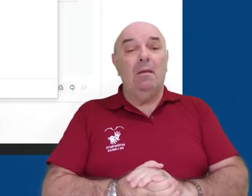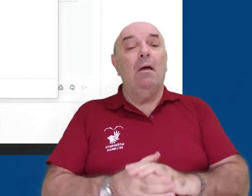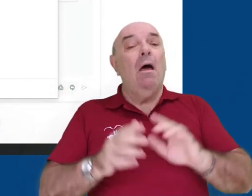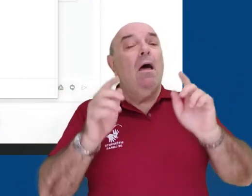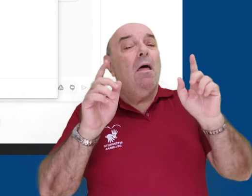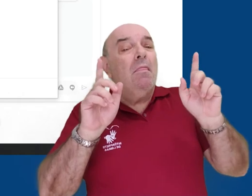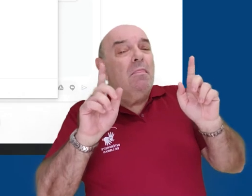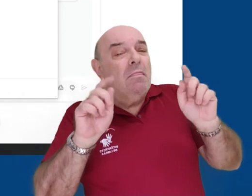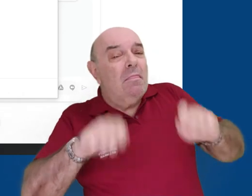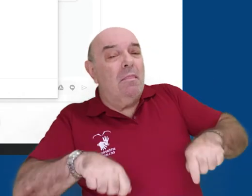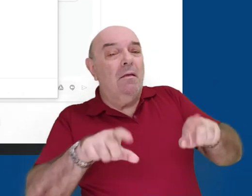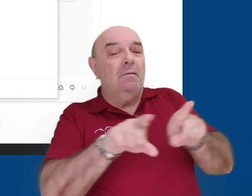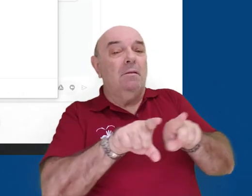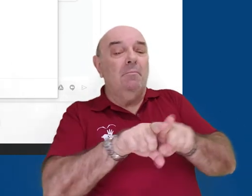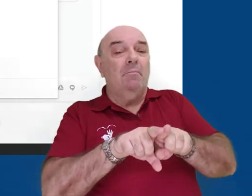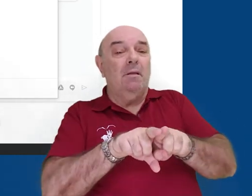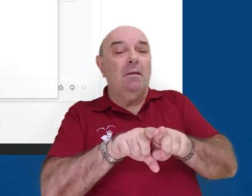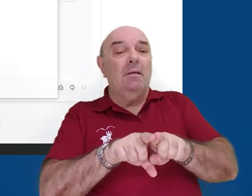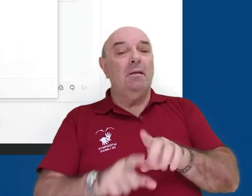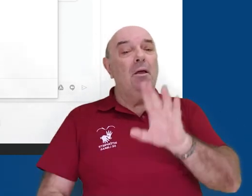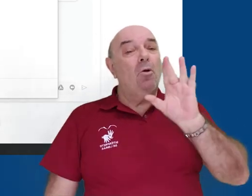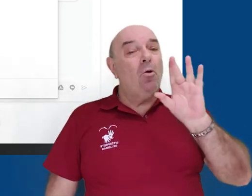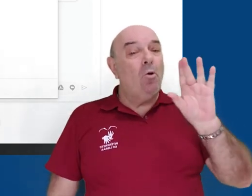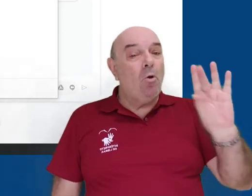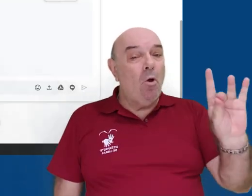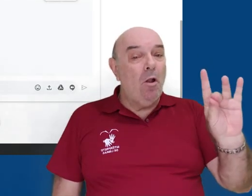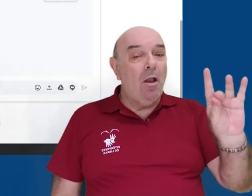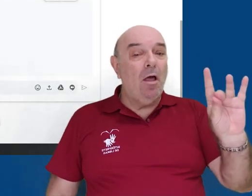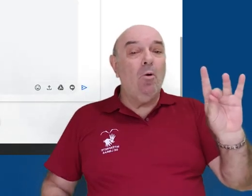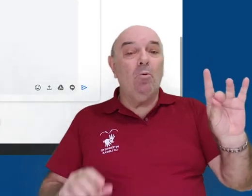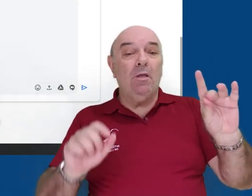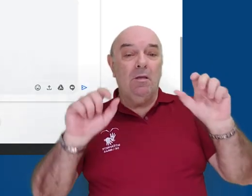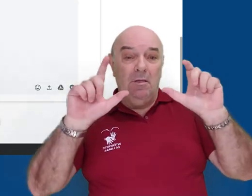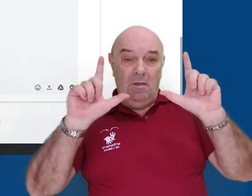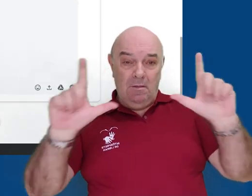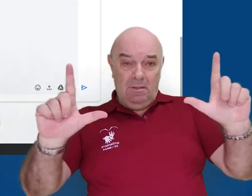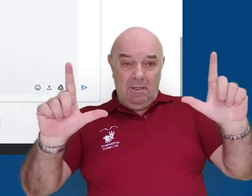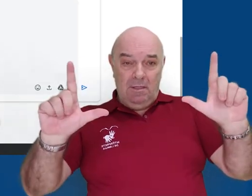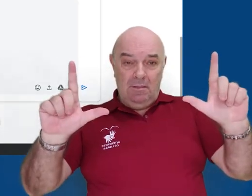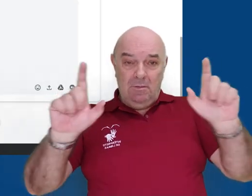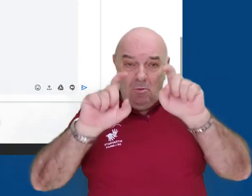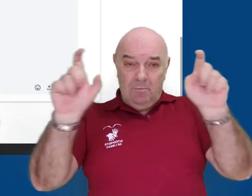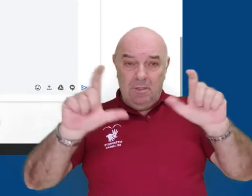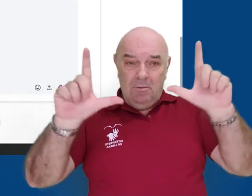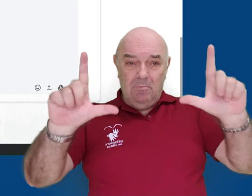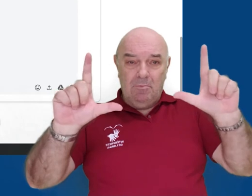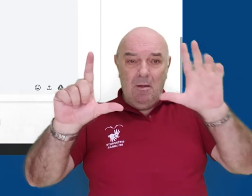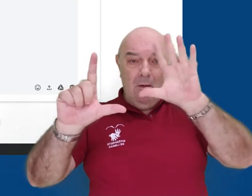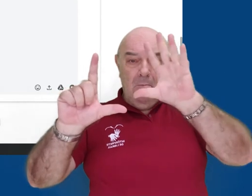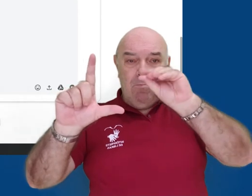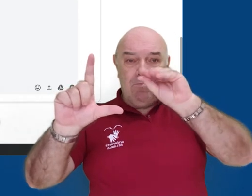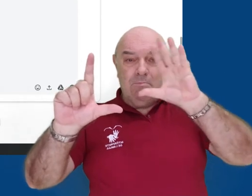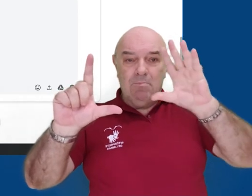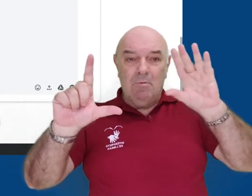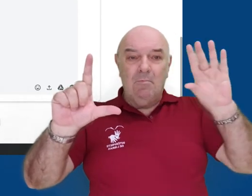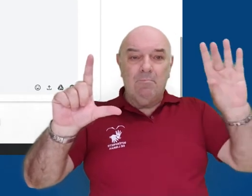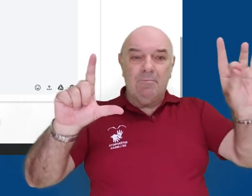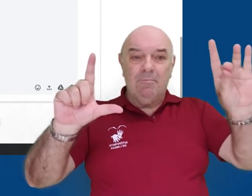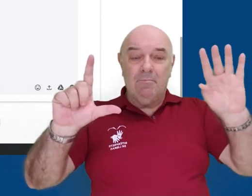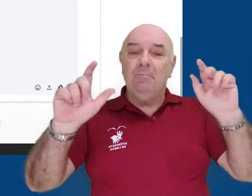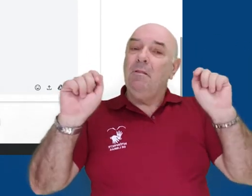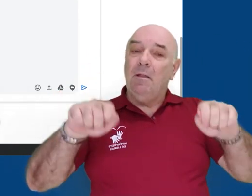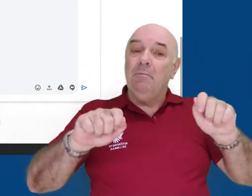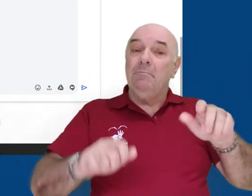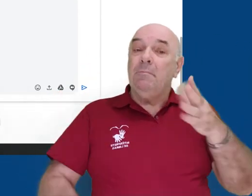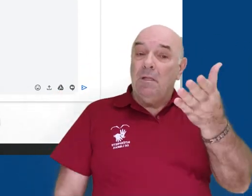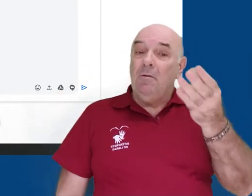Google Drive. Também é possível colar algum print da nossa tela ou uma imagem pesquisada